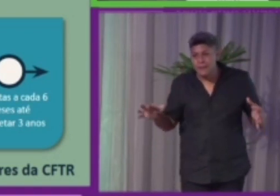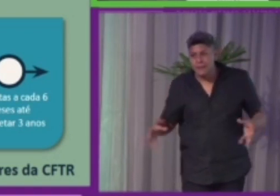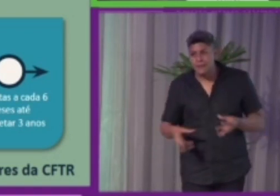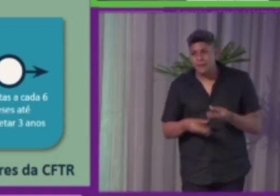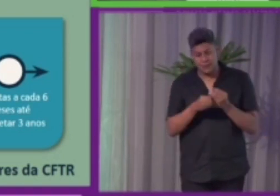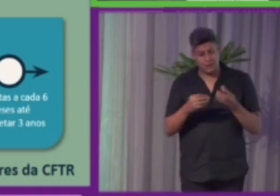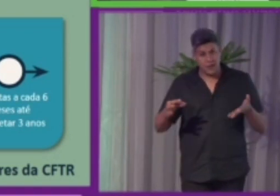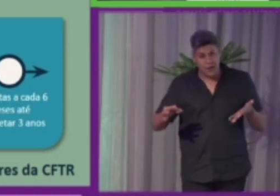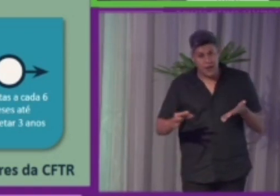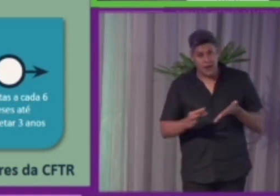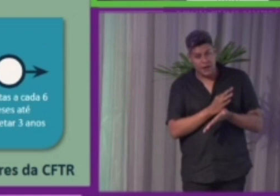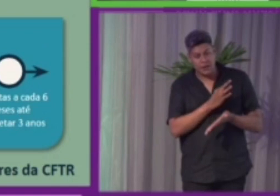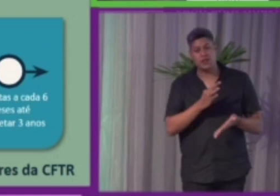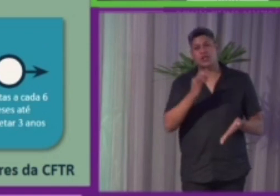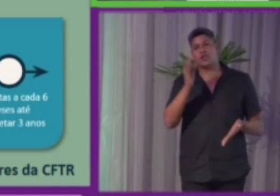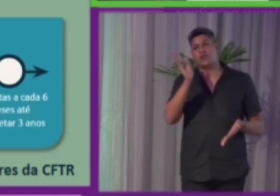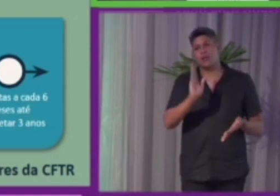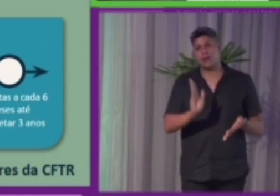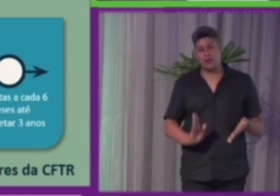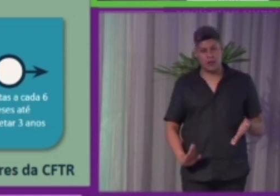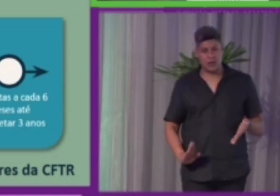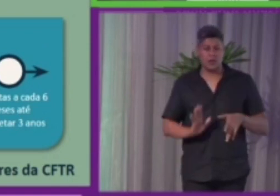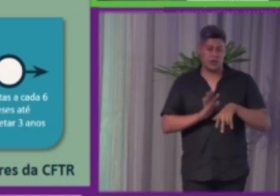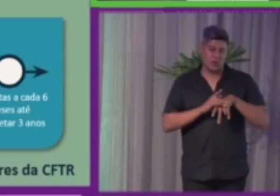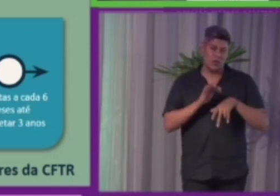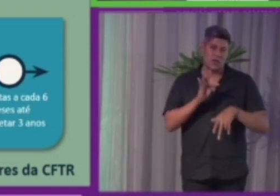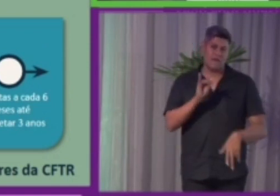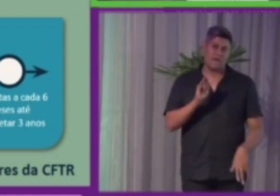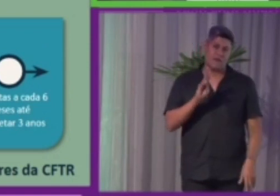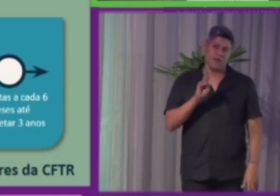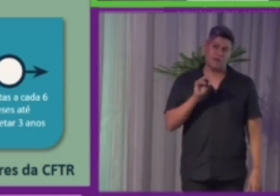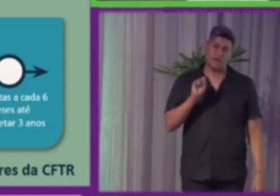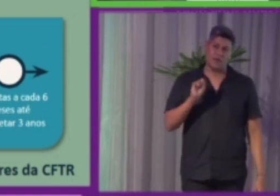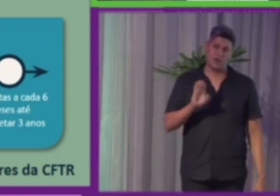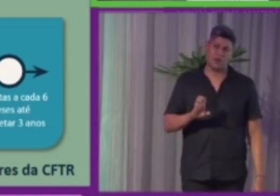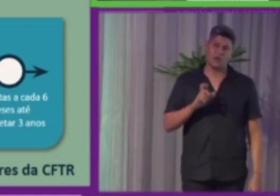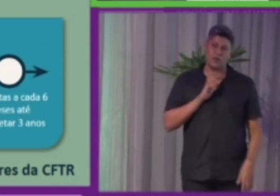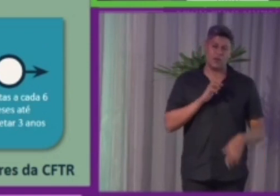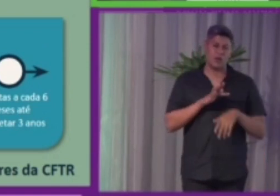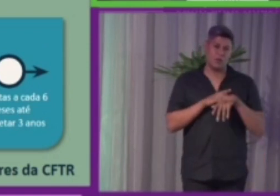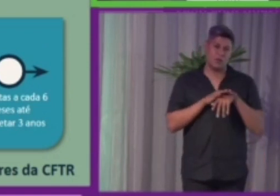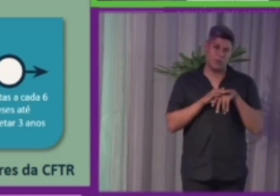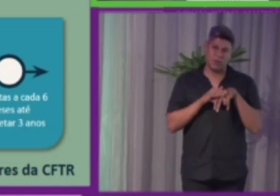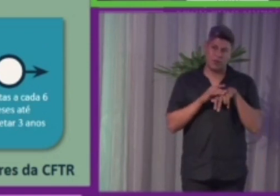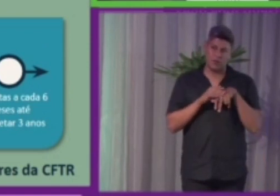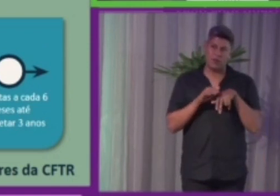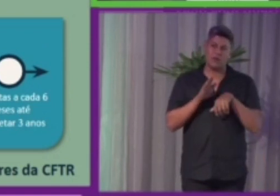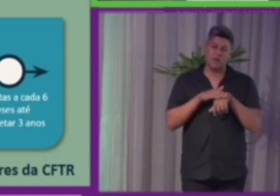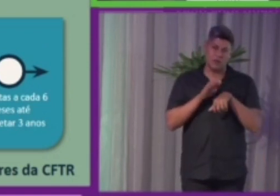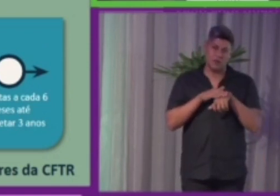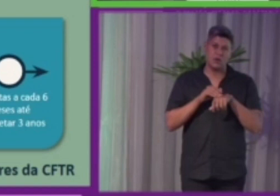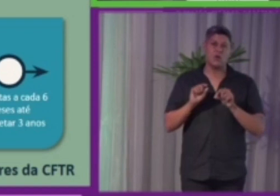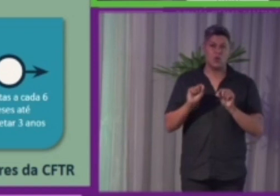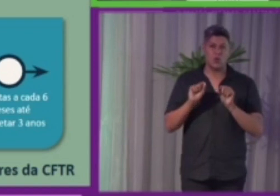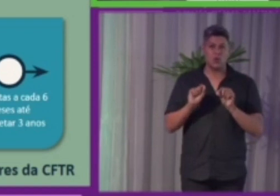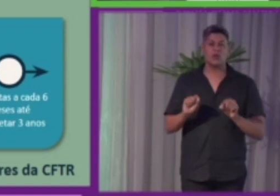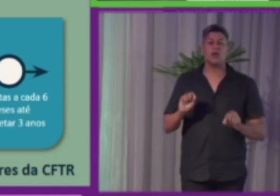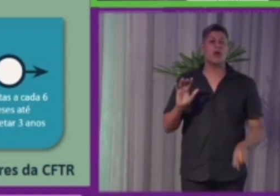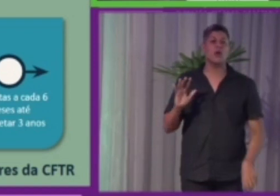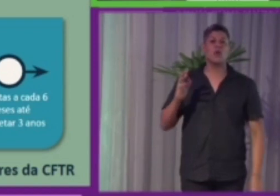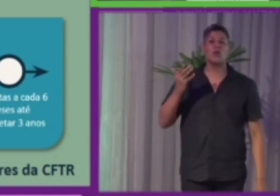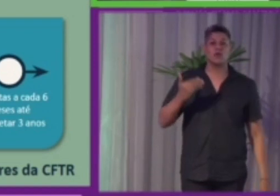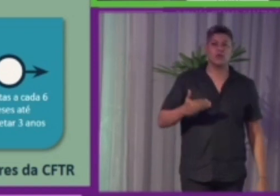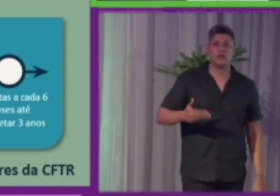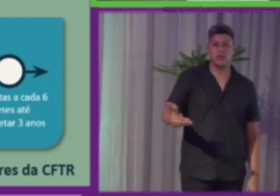registro brasileiro de fibrose cística, em que a gente traz os dados do paciente de baseline para poder fazer o segmento do que vai acontecer com